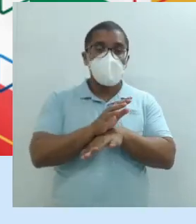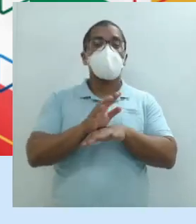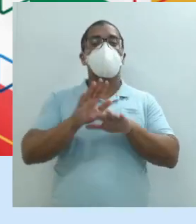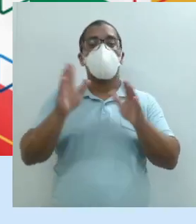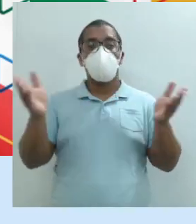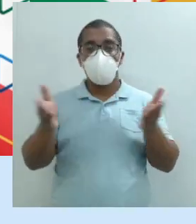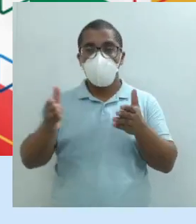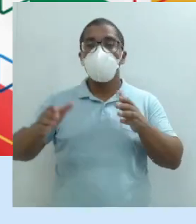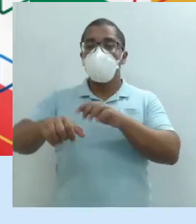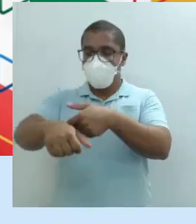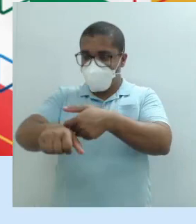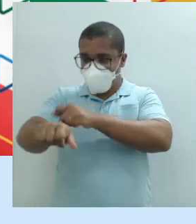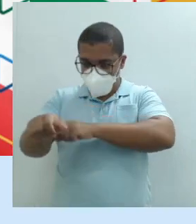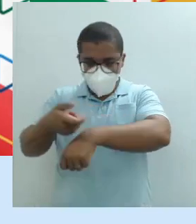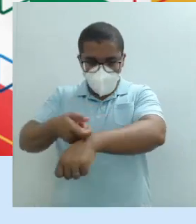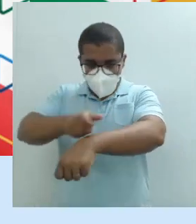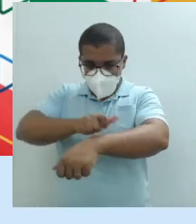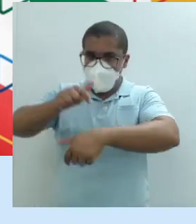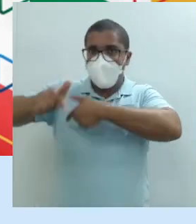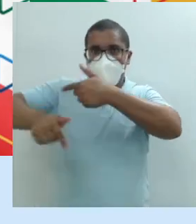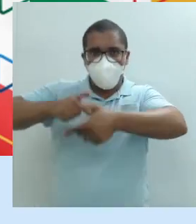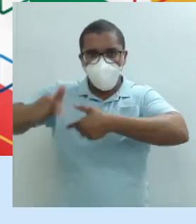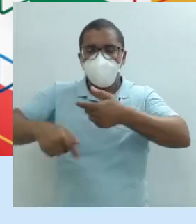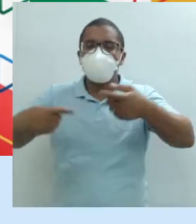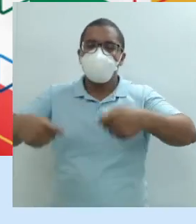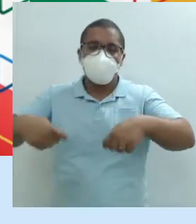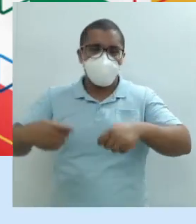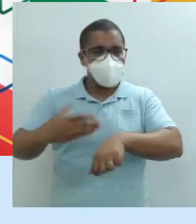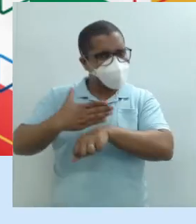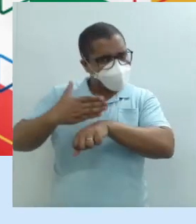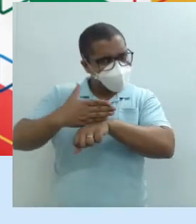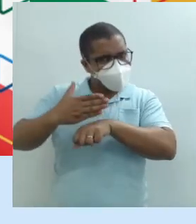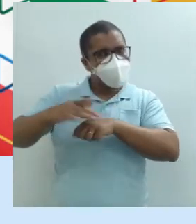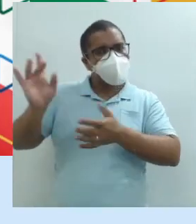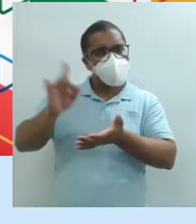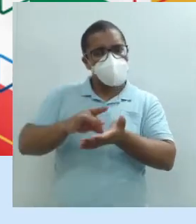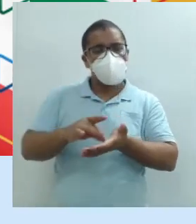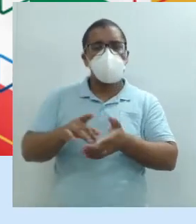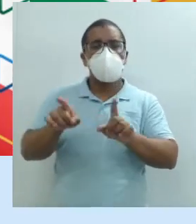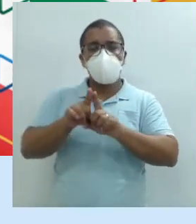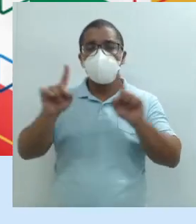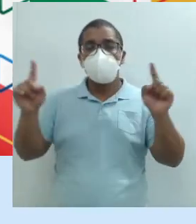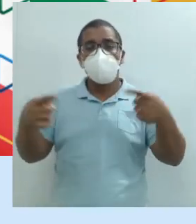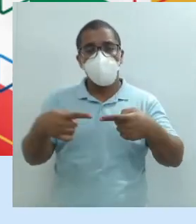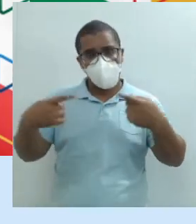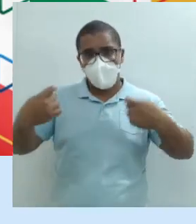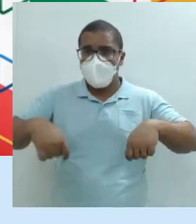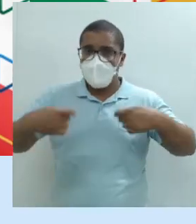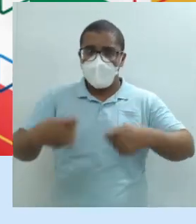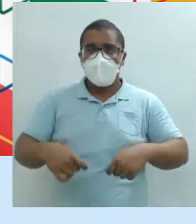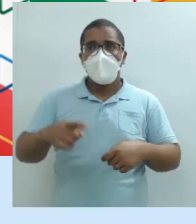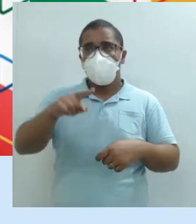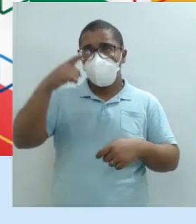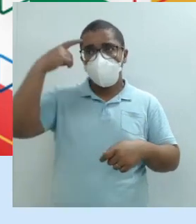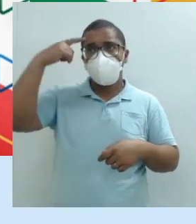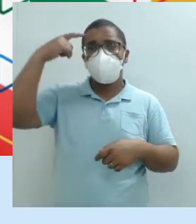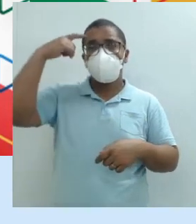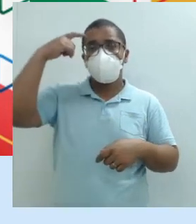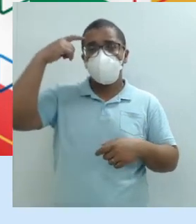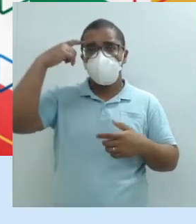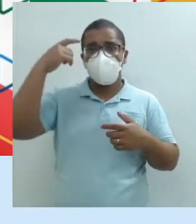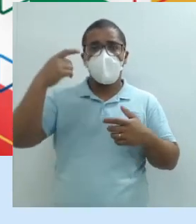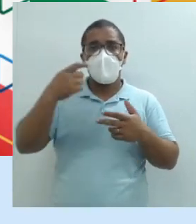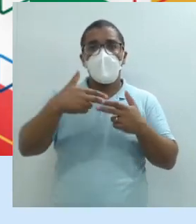colocado ali a mão na massa. É preciso que vocês também se desafiem né, se coloquem em